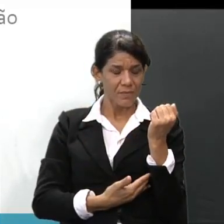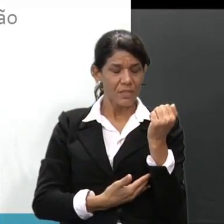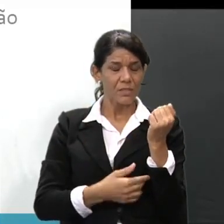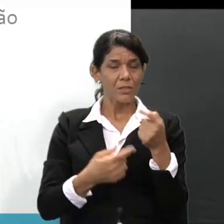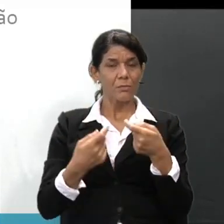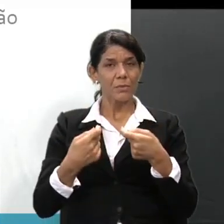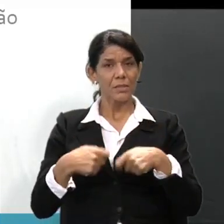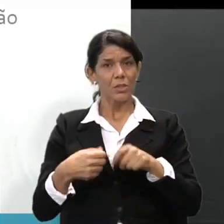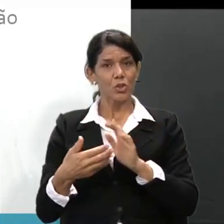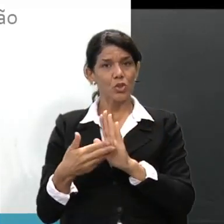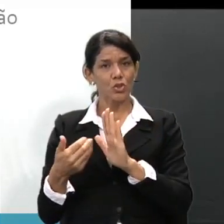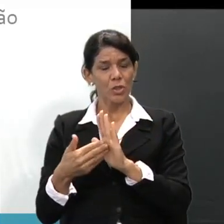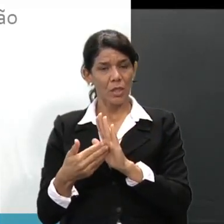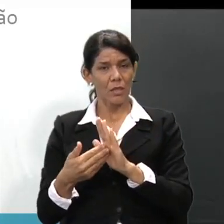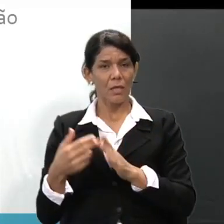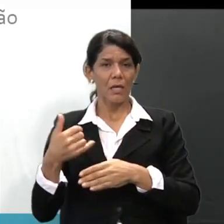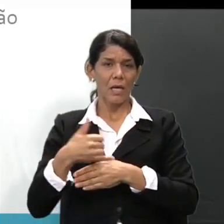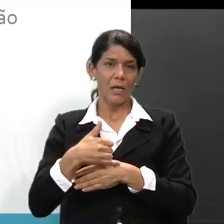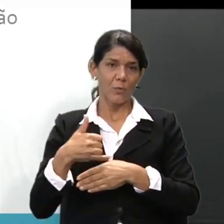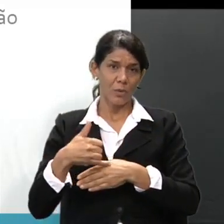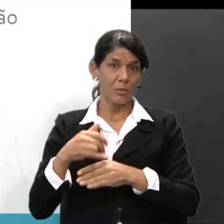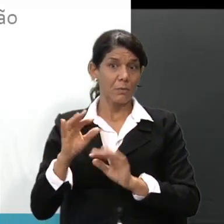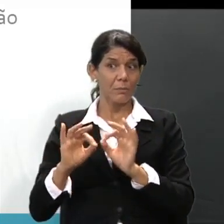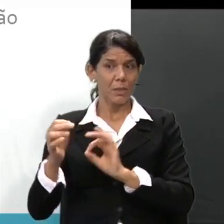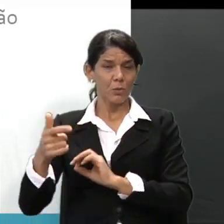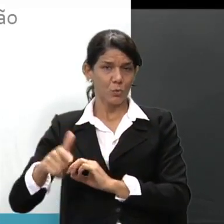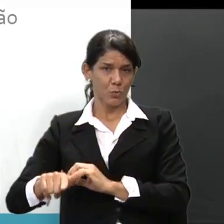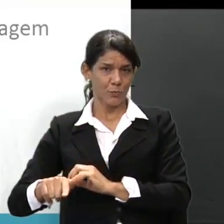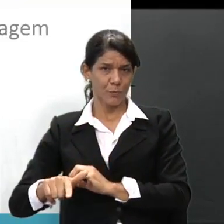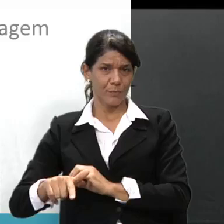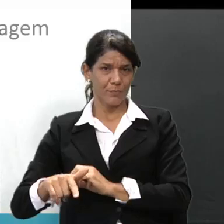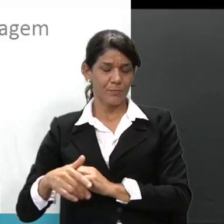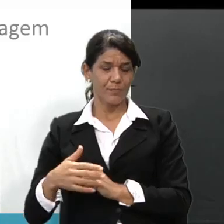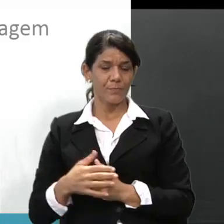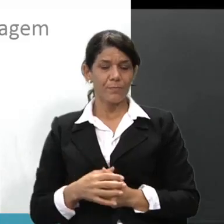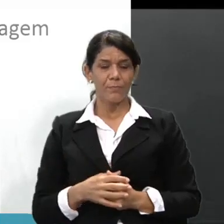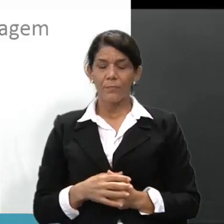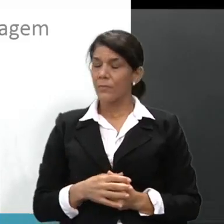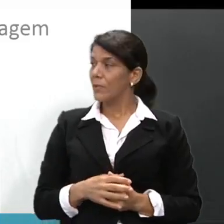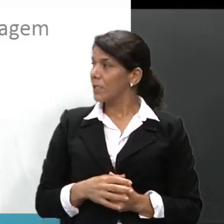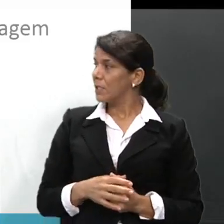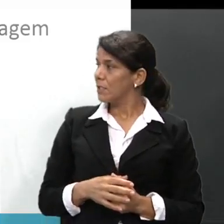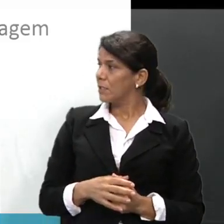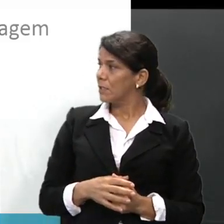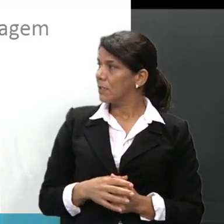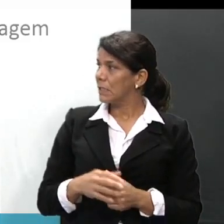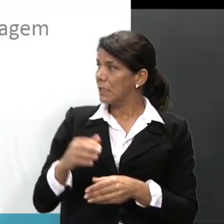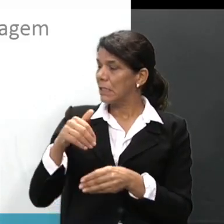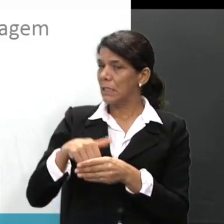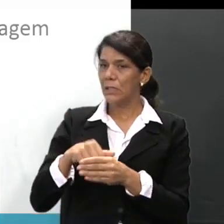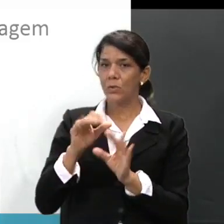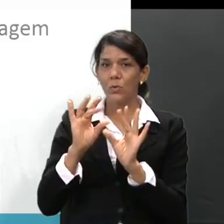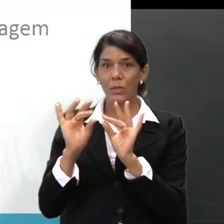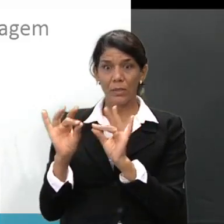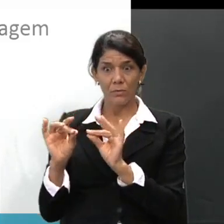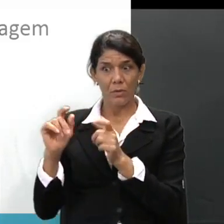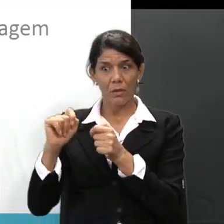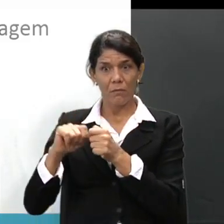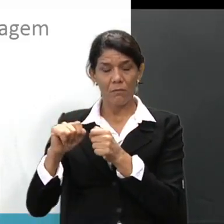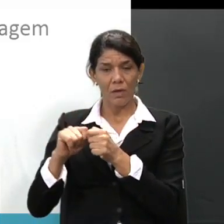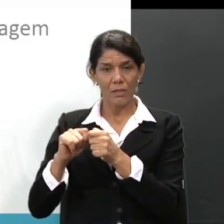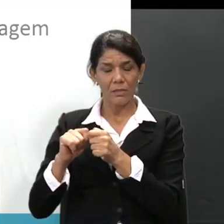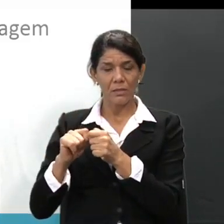nós precisamos retirar a agulha, tá? E preparar novamente o medicamento. Então, a introdução do líquido deve ser feita a